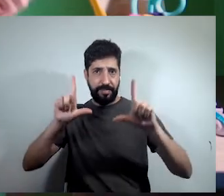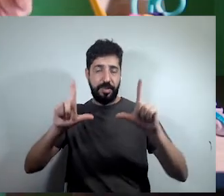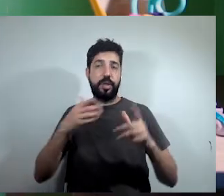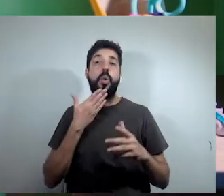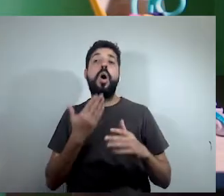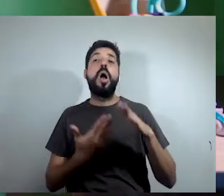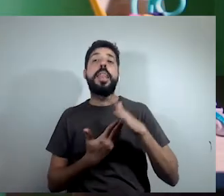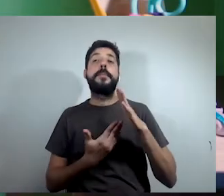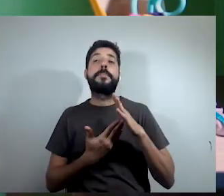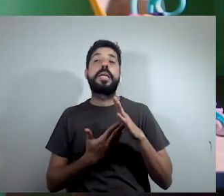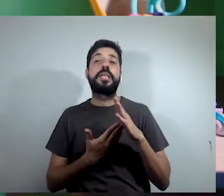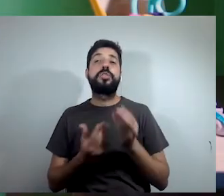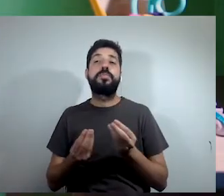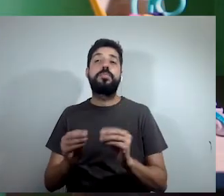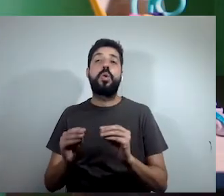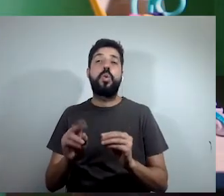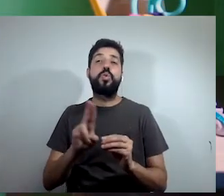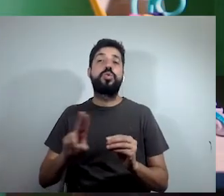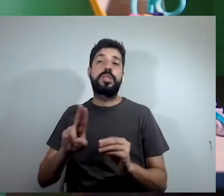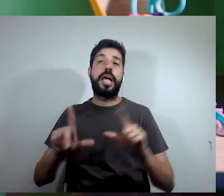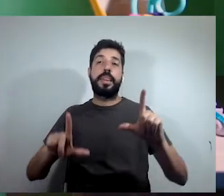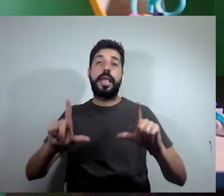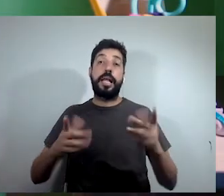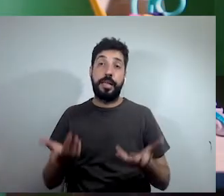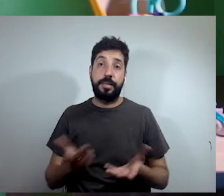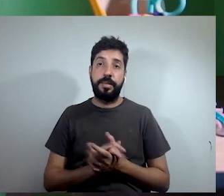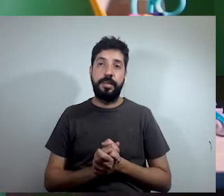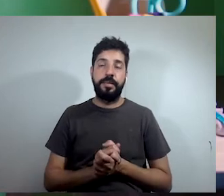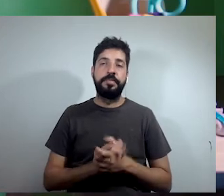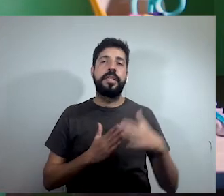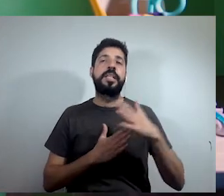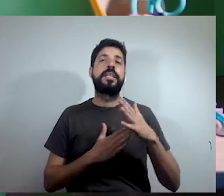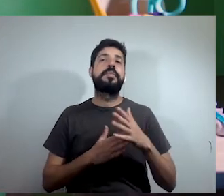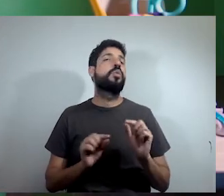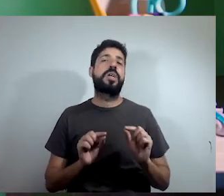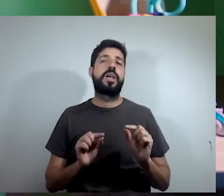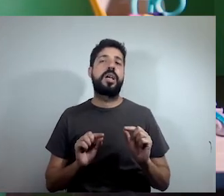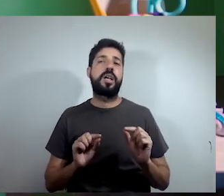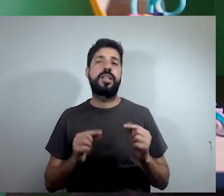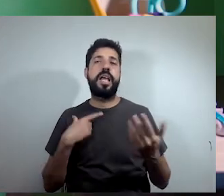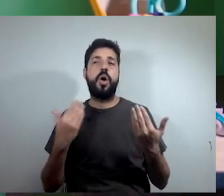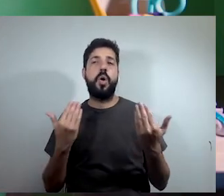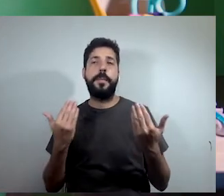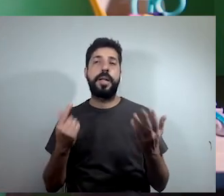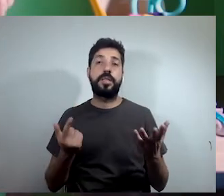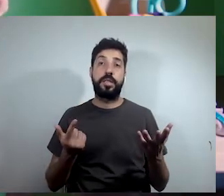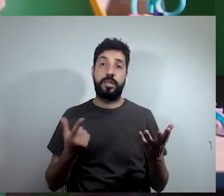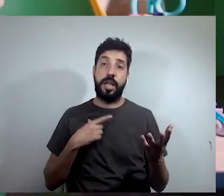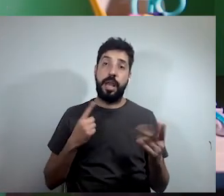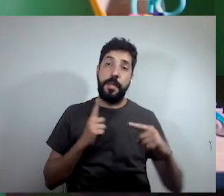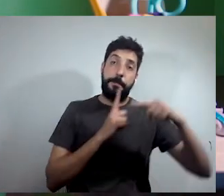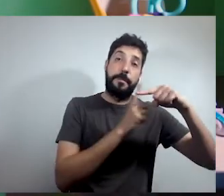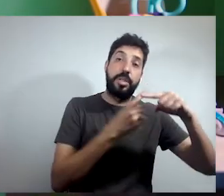o limite que nós colocamos com o uso das telas? O limite ele tem a ver com a possibilidade de gerar um impacto positivo